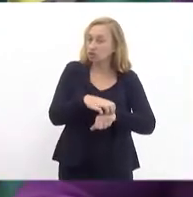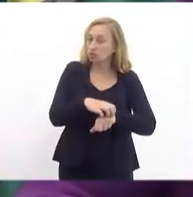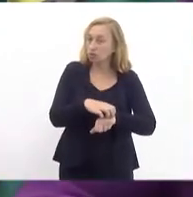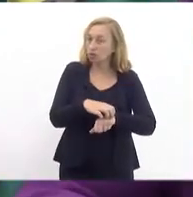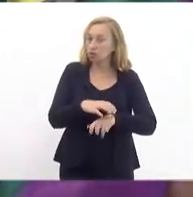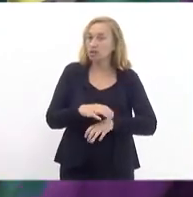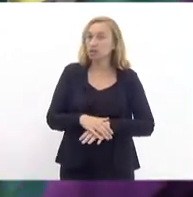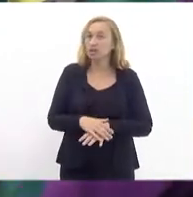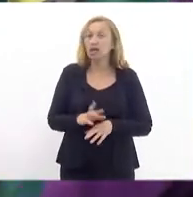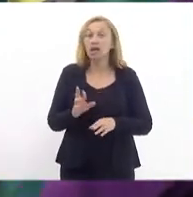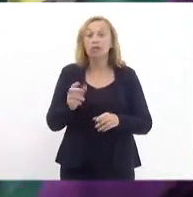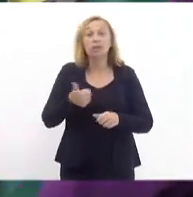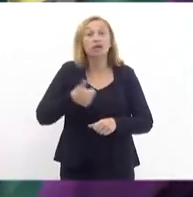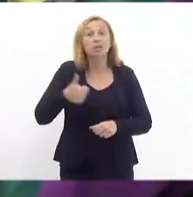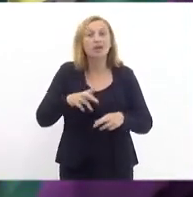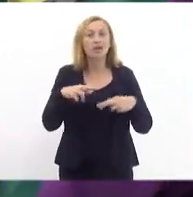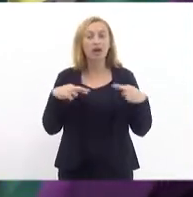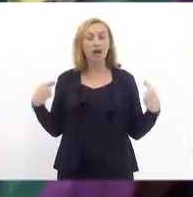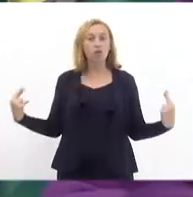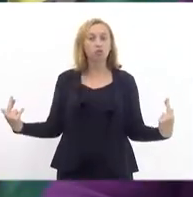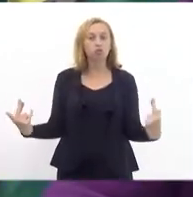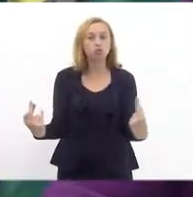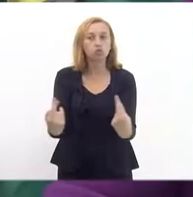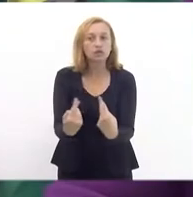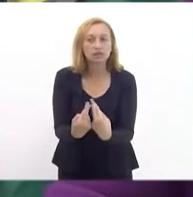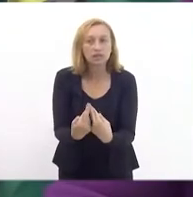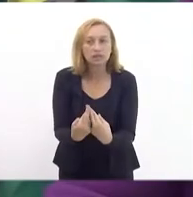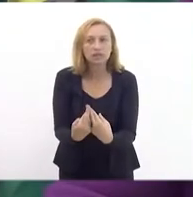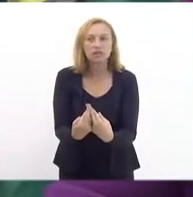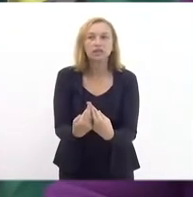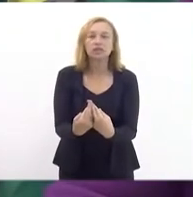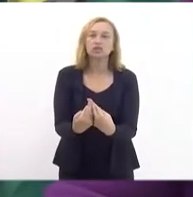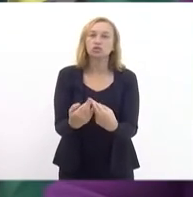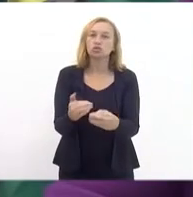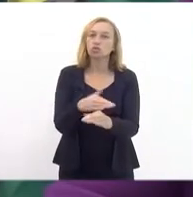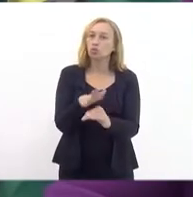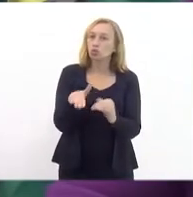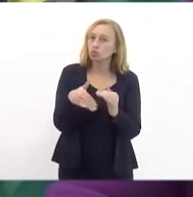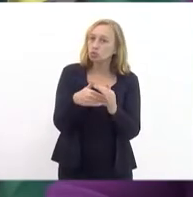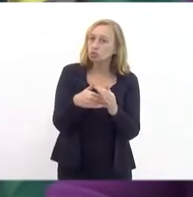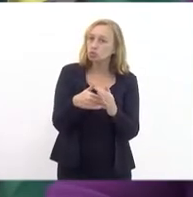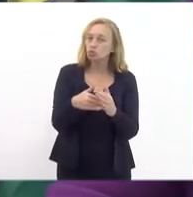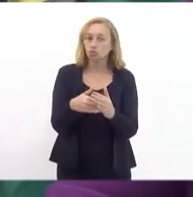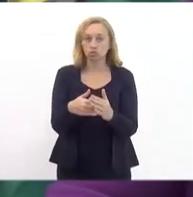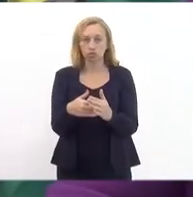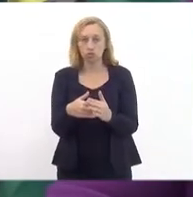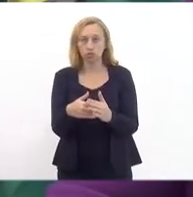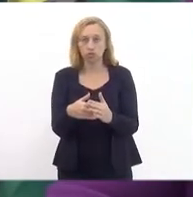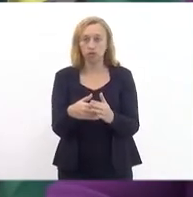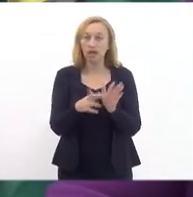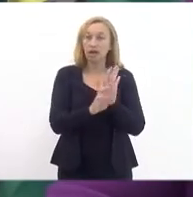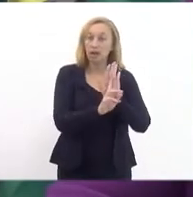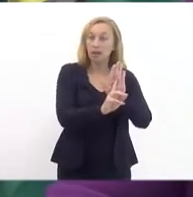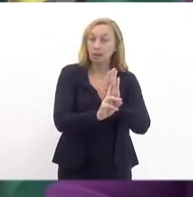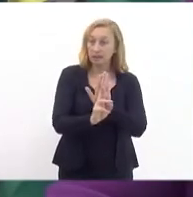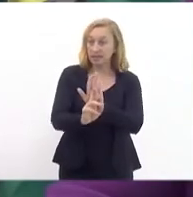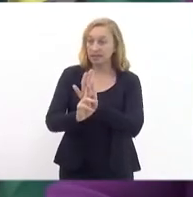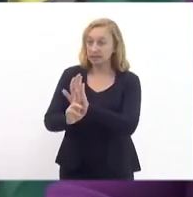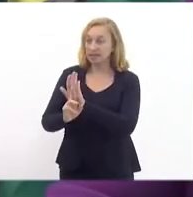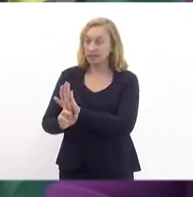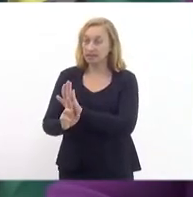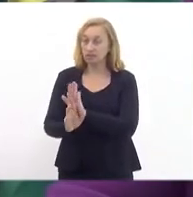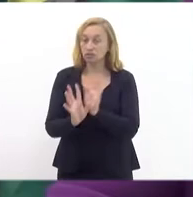era reunida a sociedade, através de suas representações de